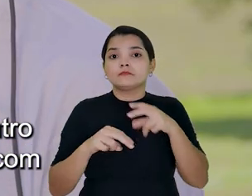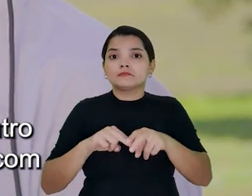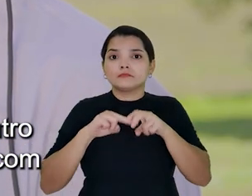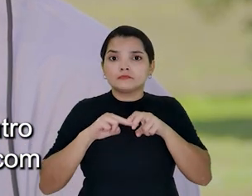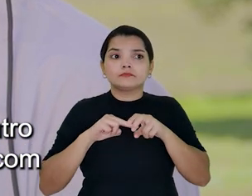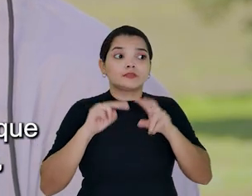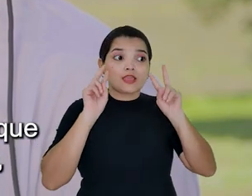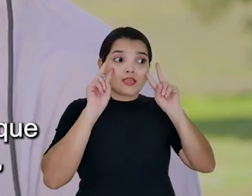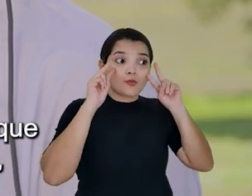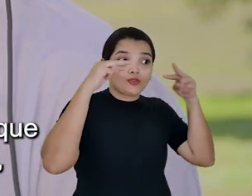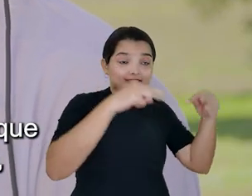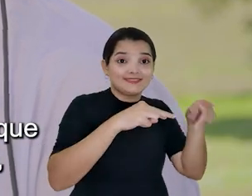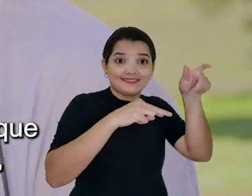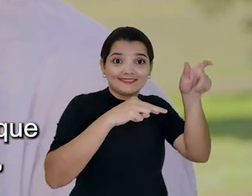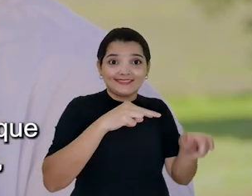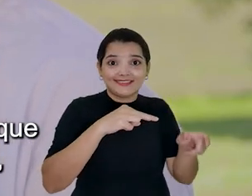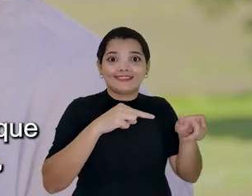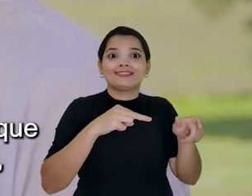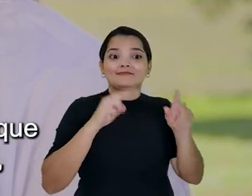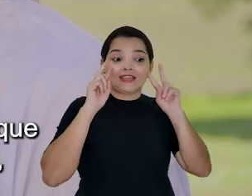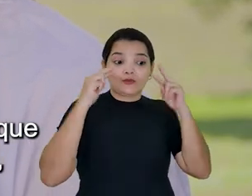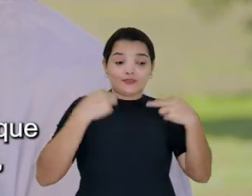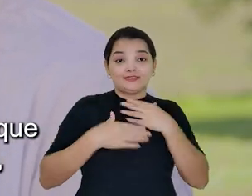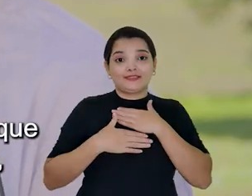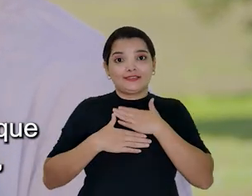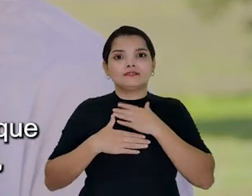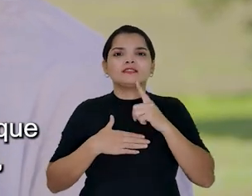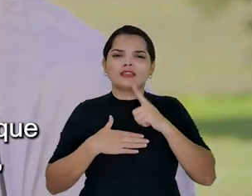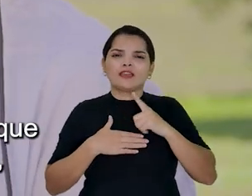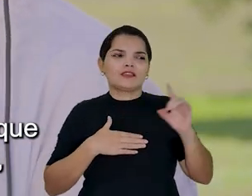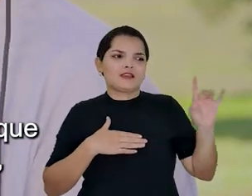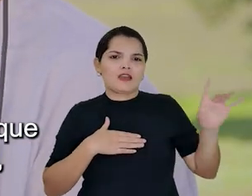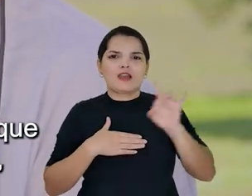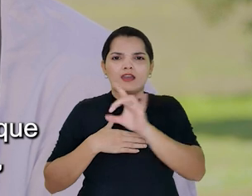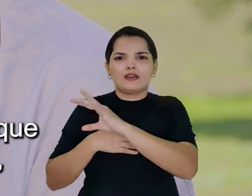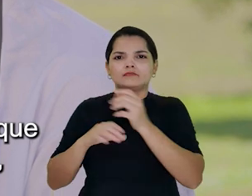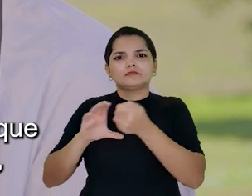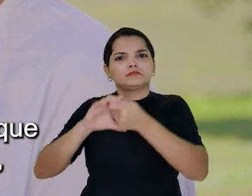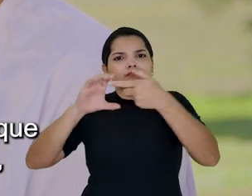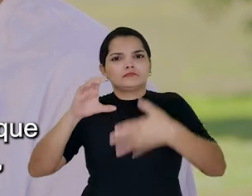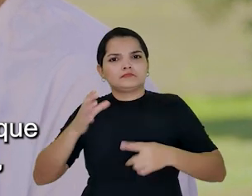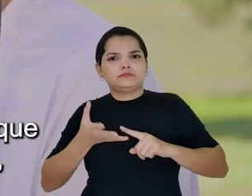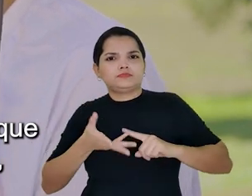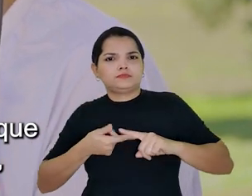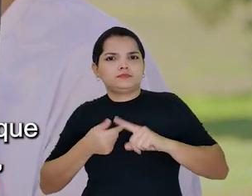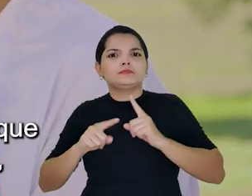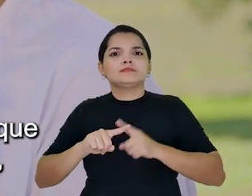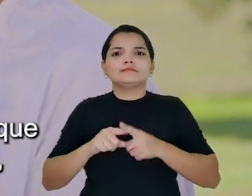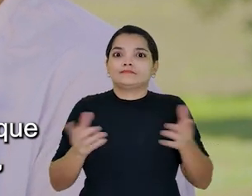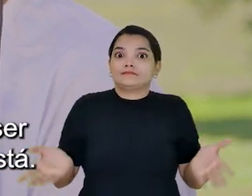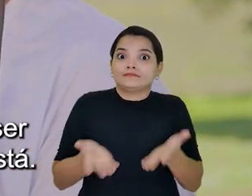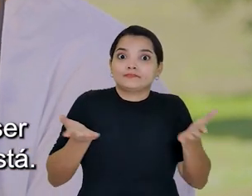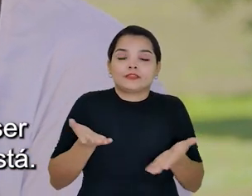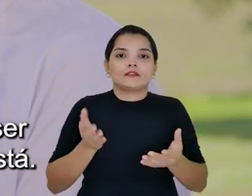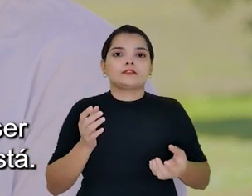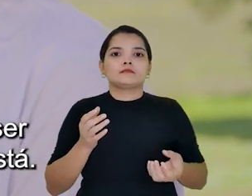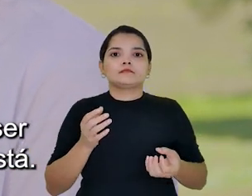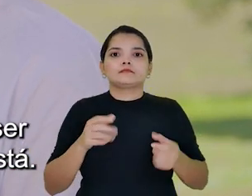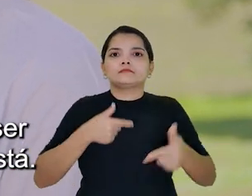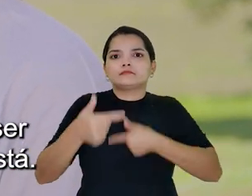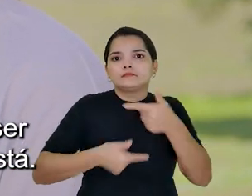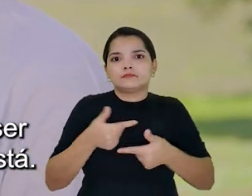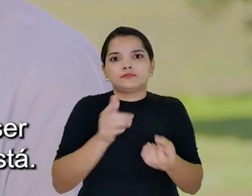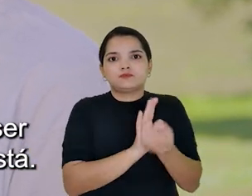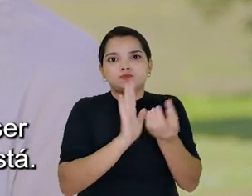reconhecer a gente com as nossas especificidades todo mundo porque isso gera produtividade isso gera acolhimento gera